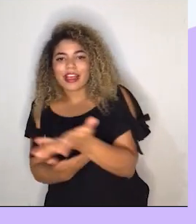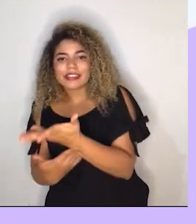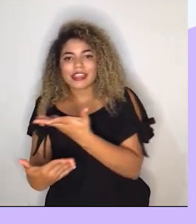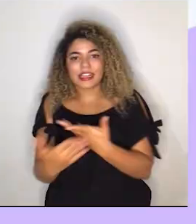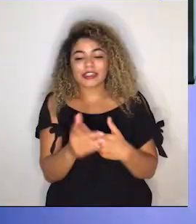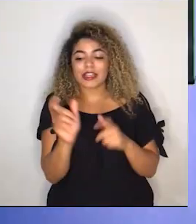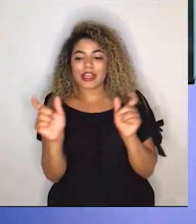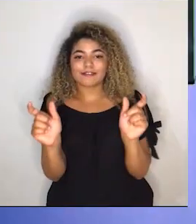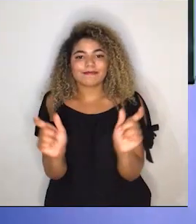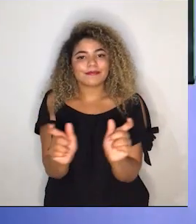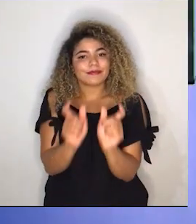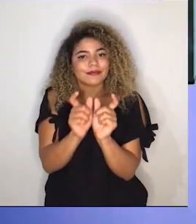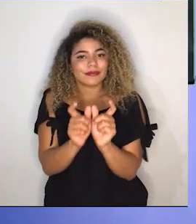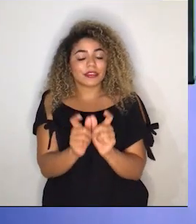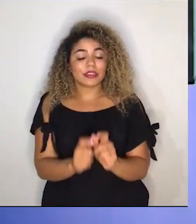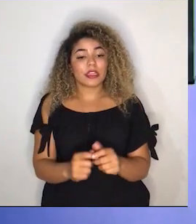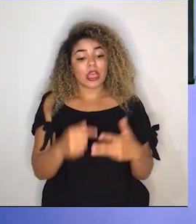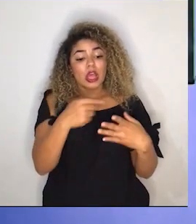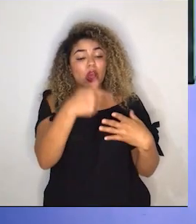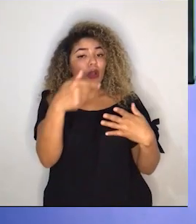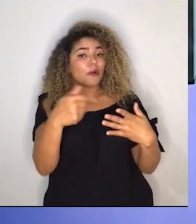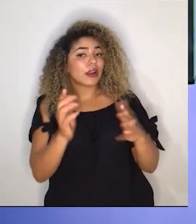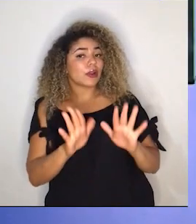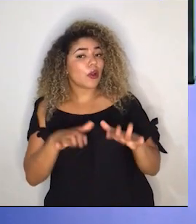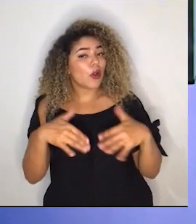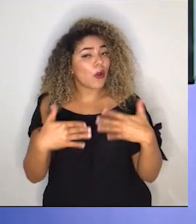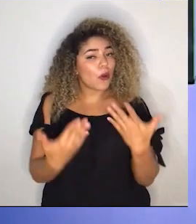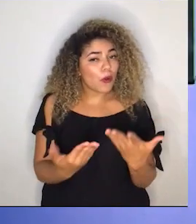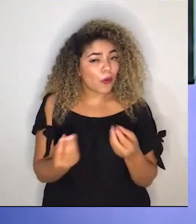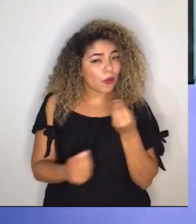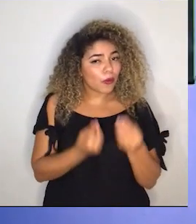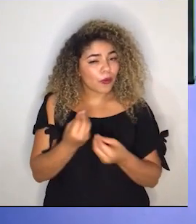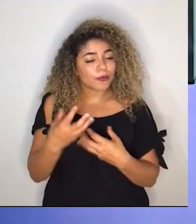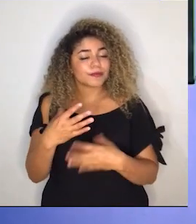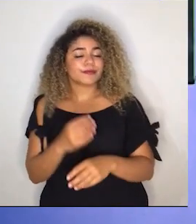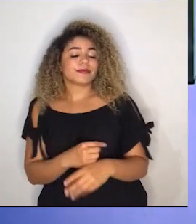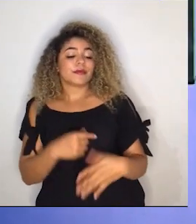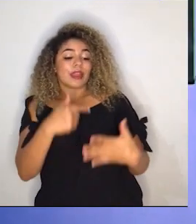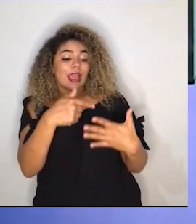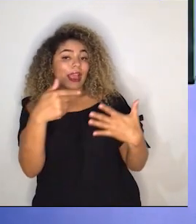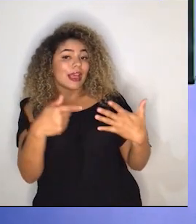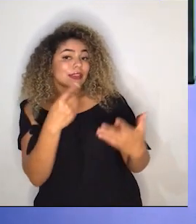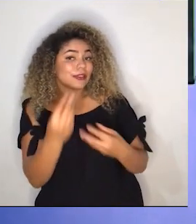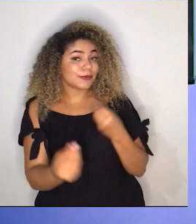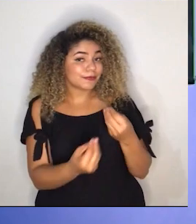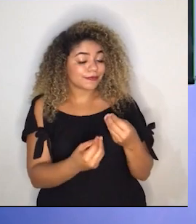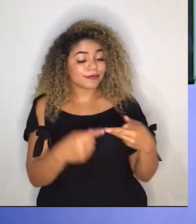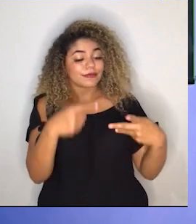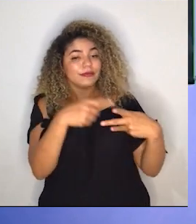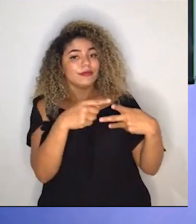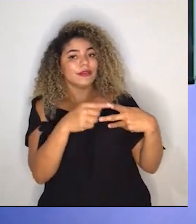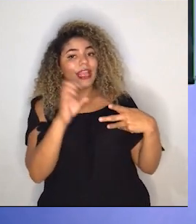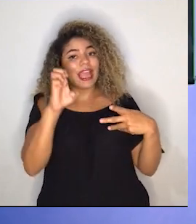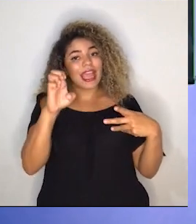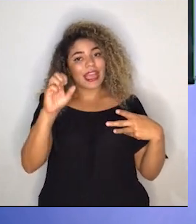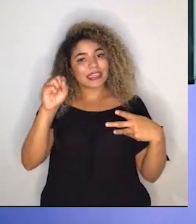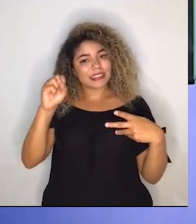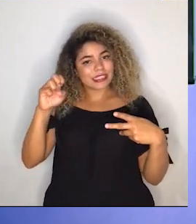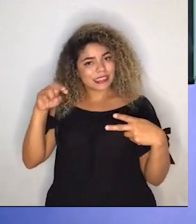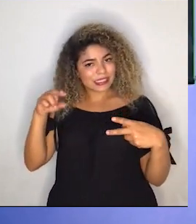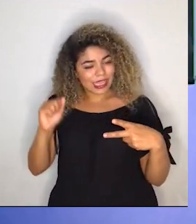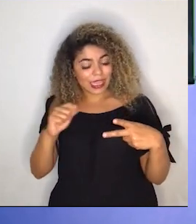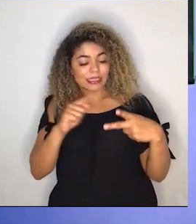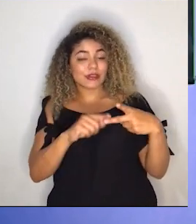unidades linguísticas. Quanto à classificação, as preposições estão classificadas em essenciais